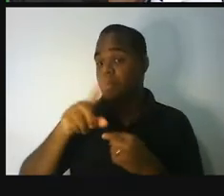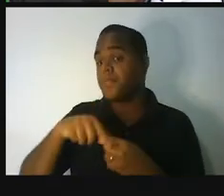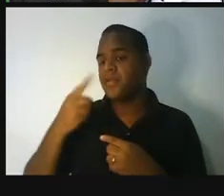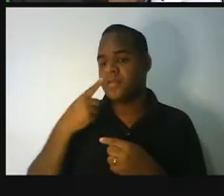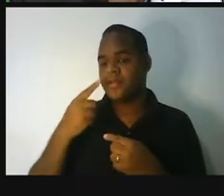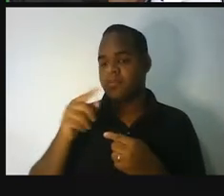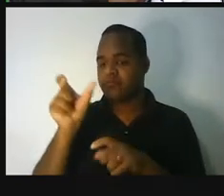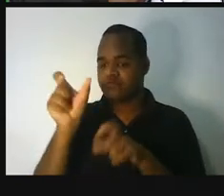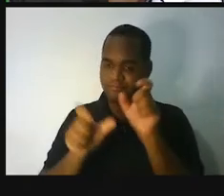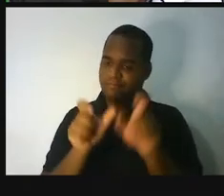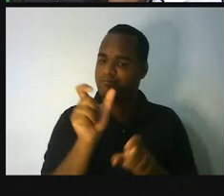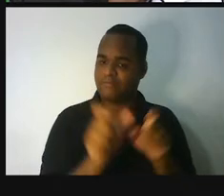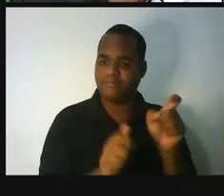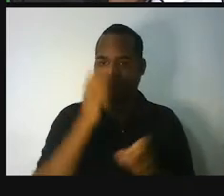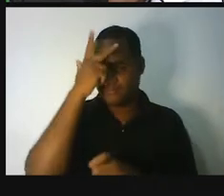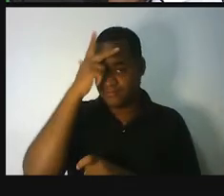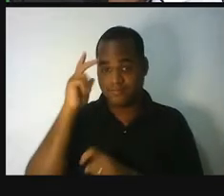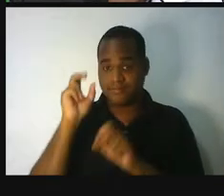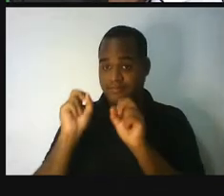Certo?